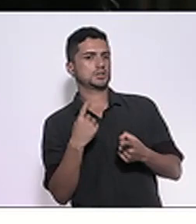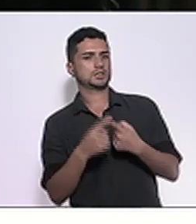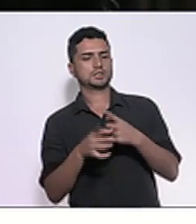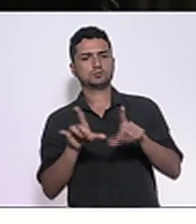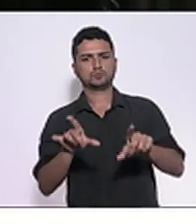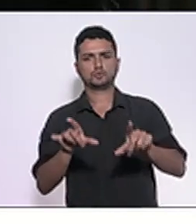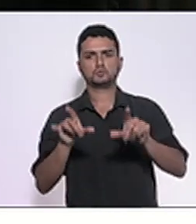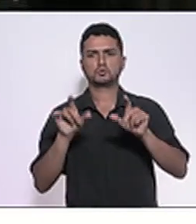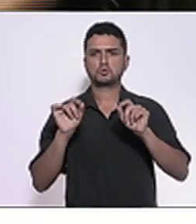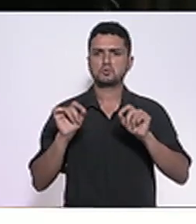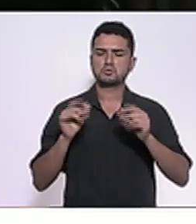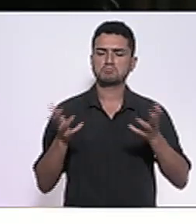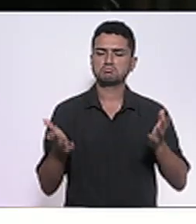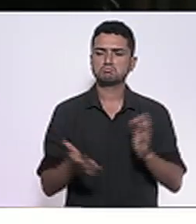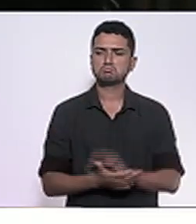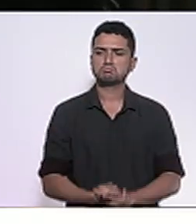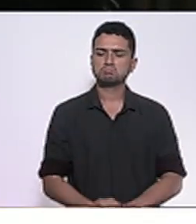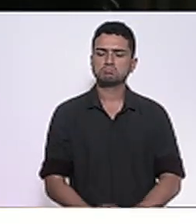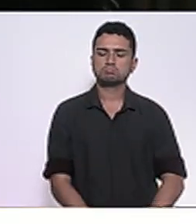decisão...